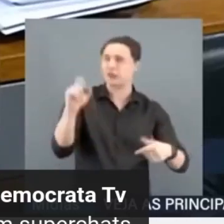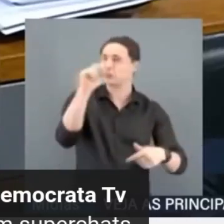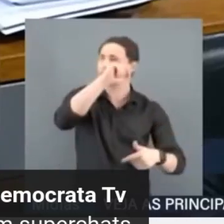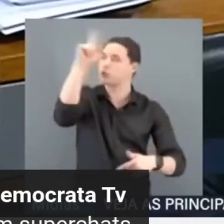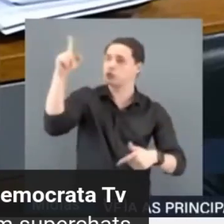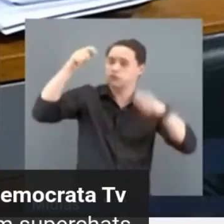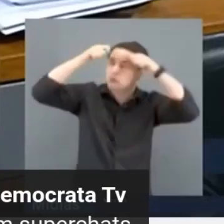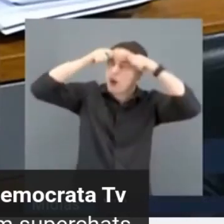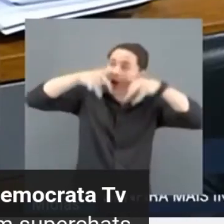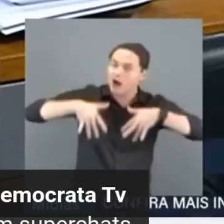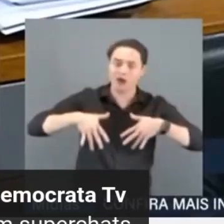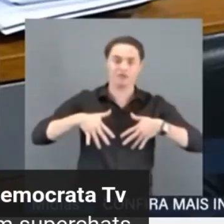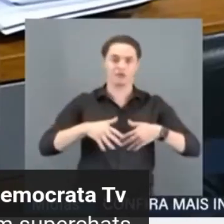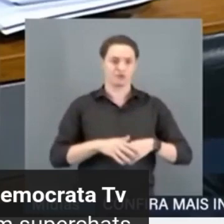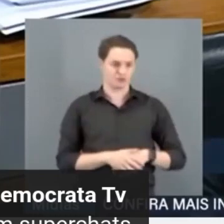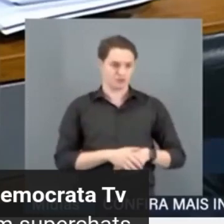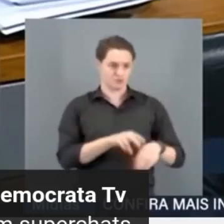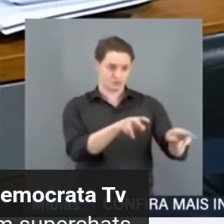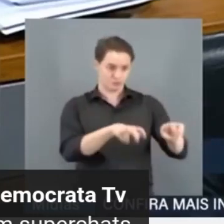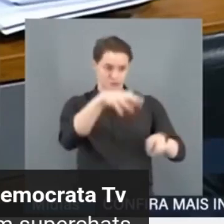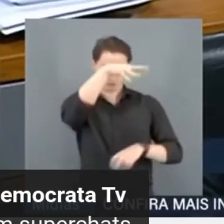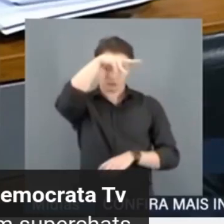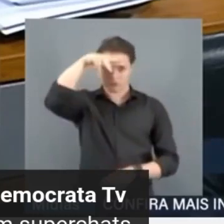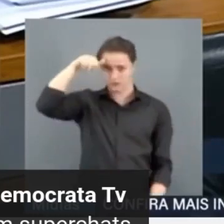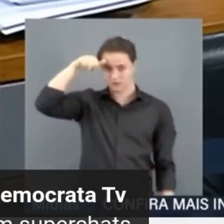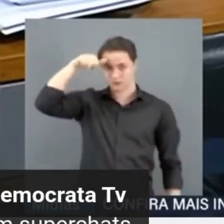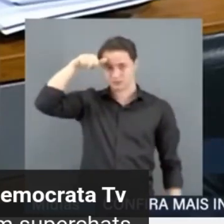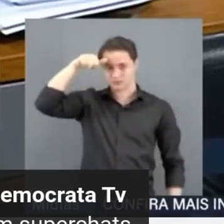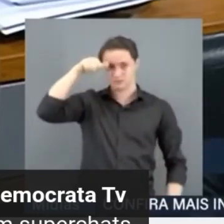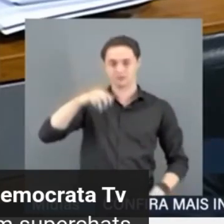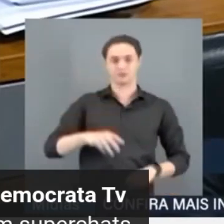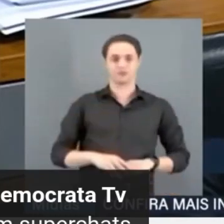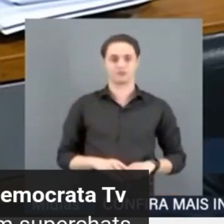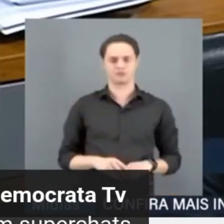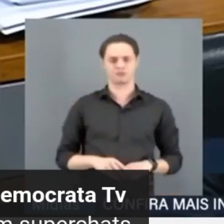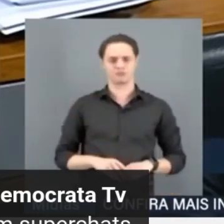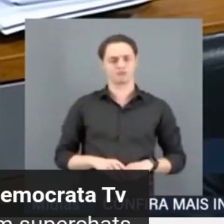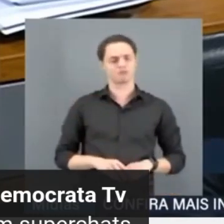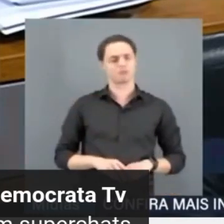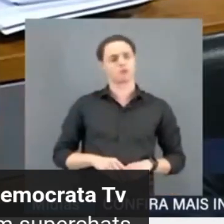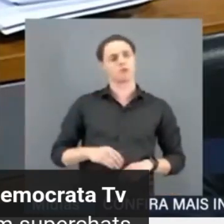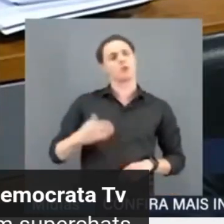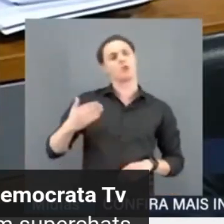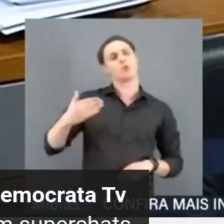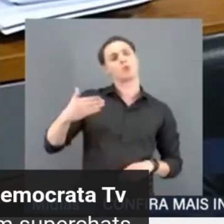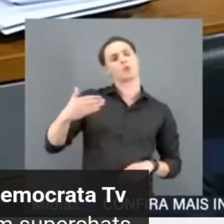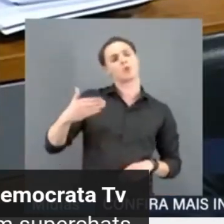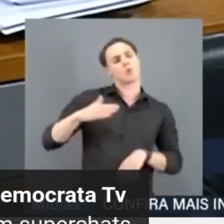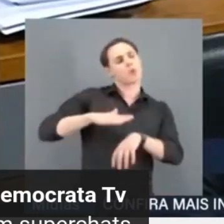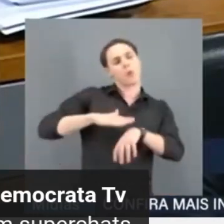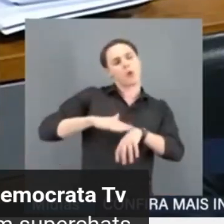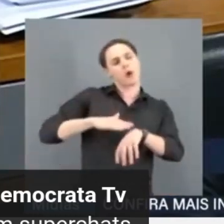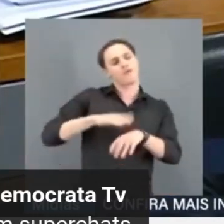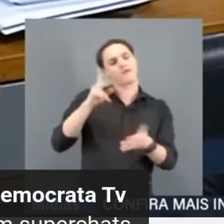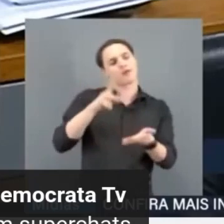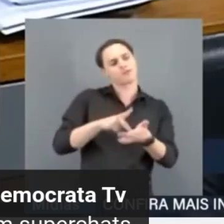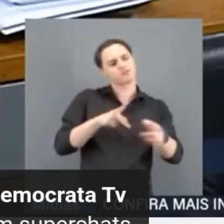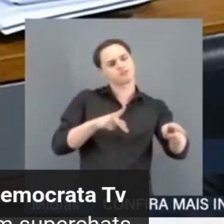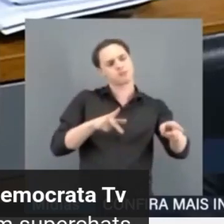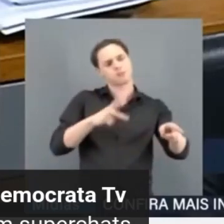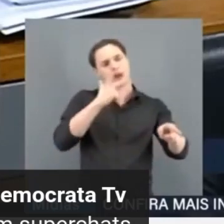nessas terras do Mato Grosso, quando que foi o pico que vocês realmente, assim,